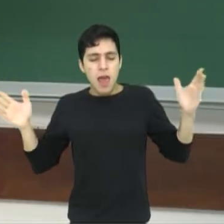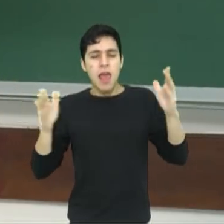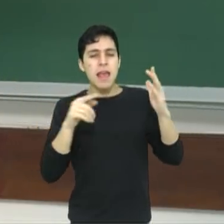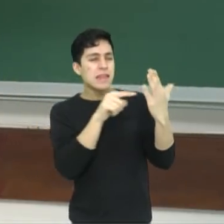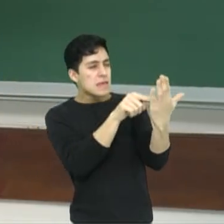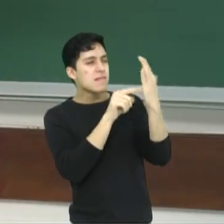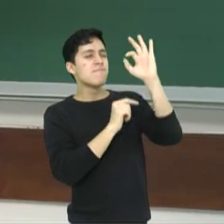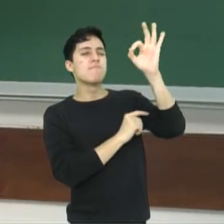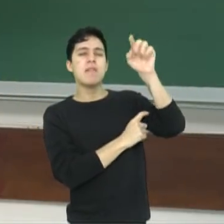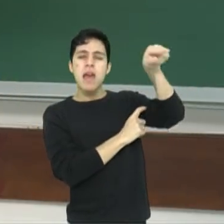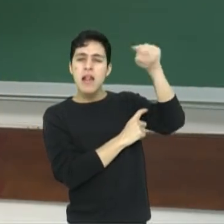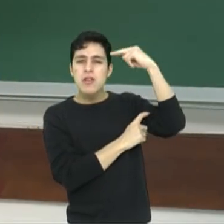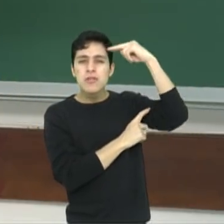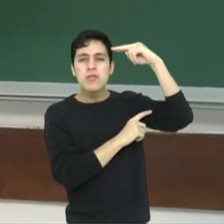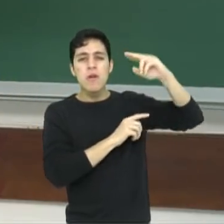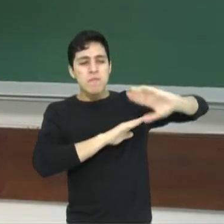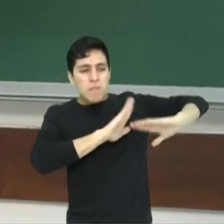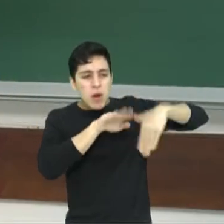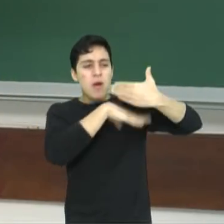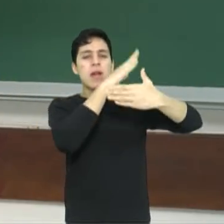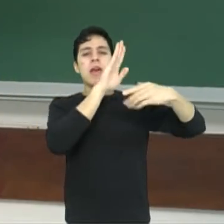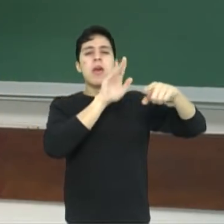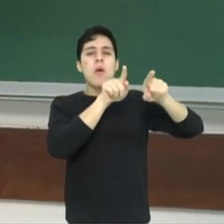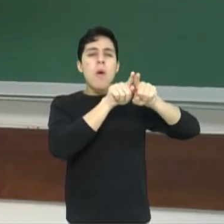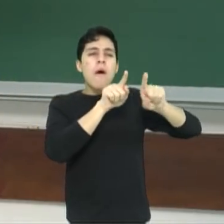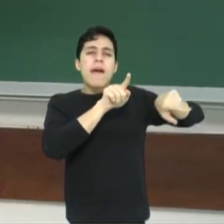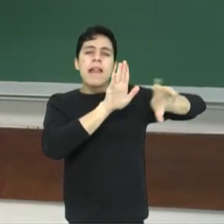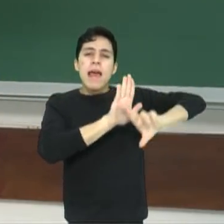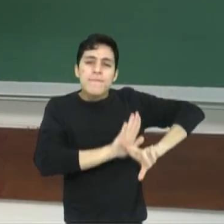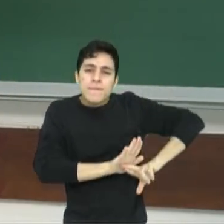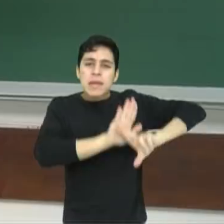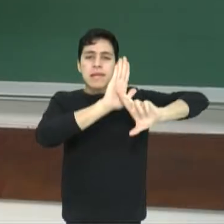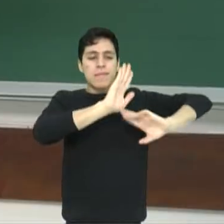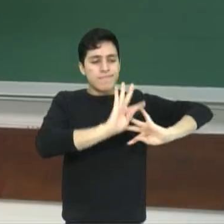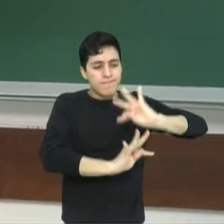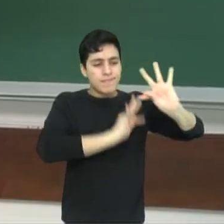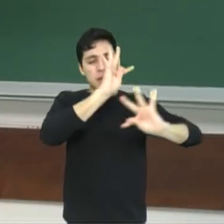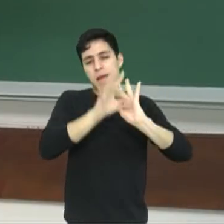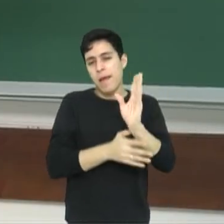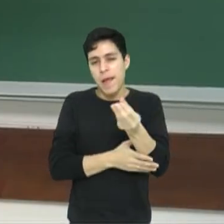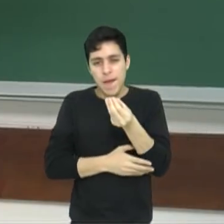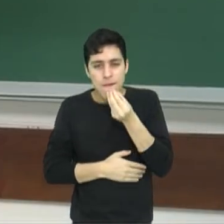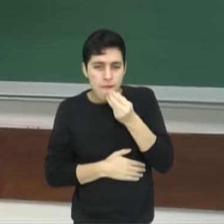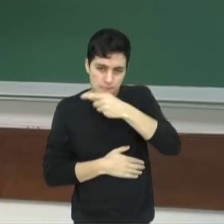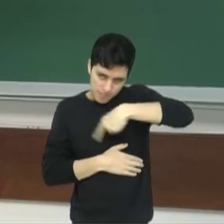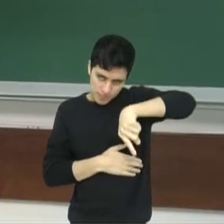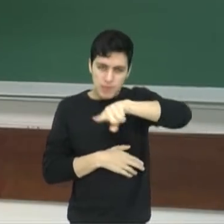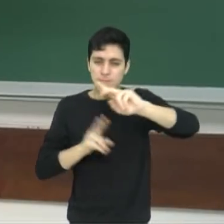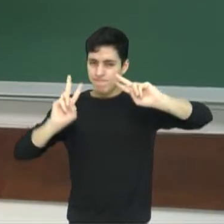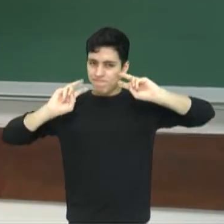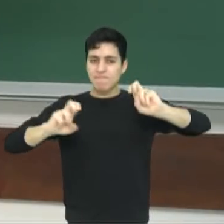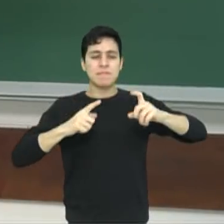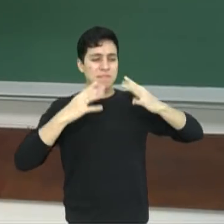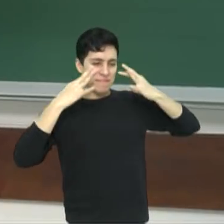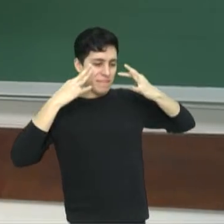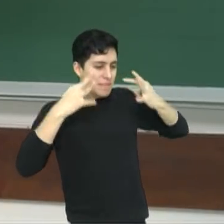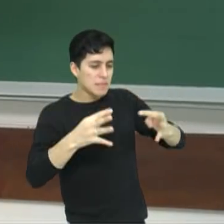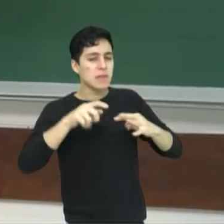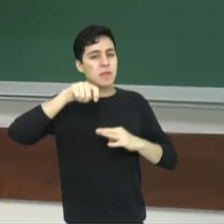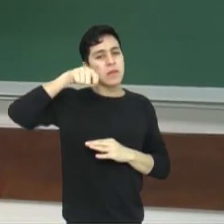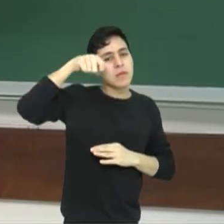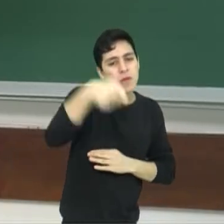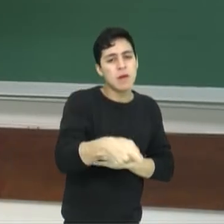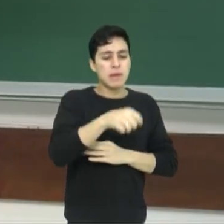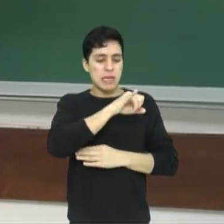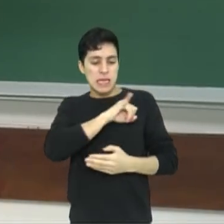de trazer progresso, tecnologia. Claro que vocês já viram, e eu vou focar muito isso, que o imperialismo tinha